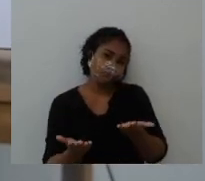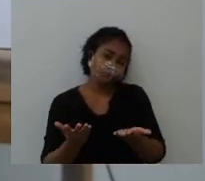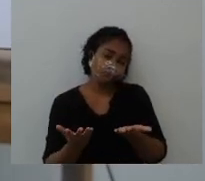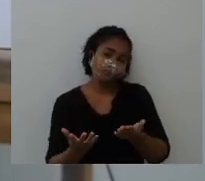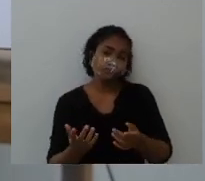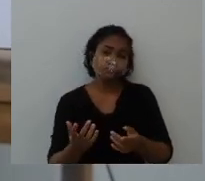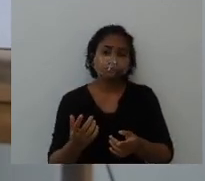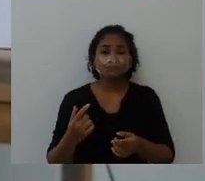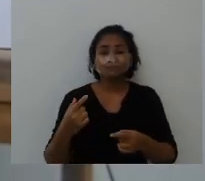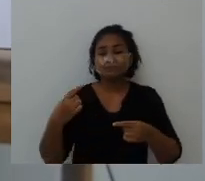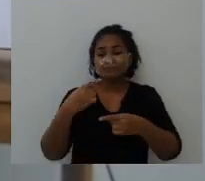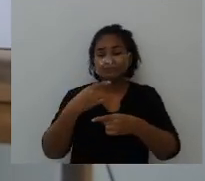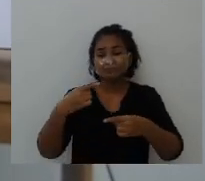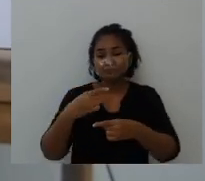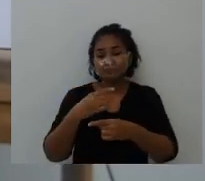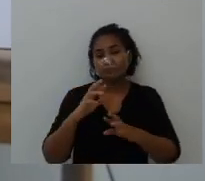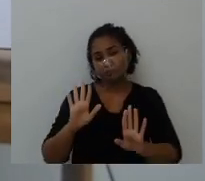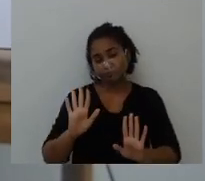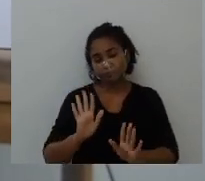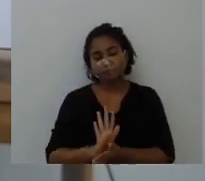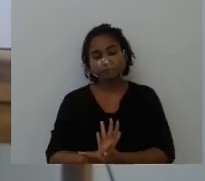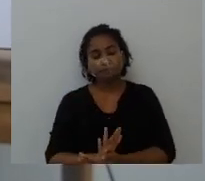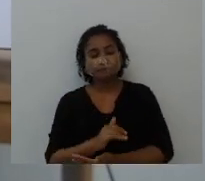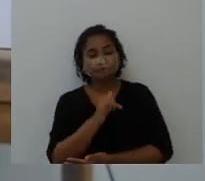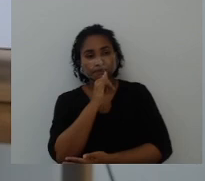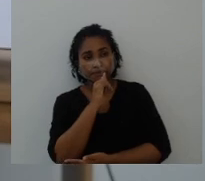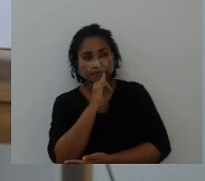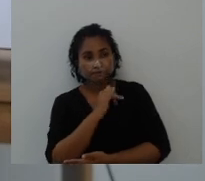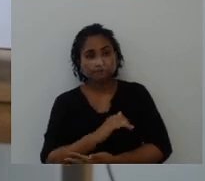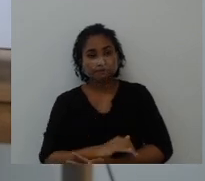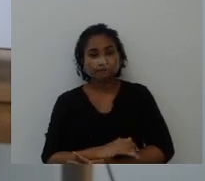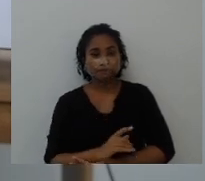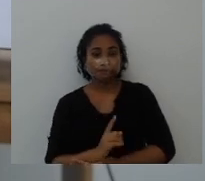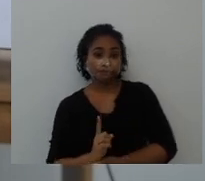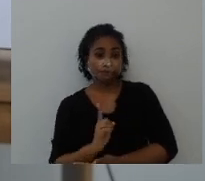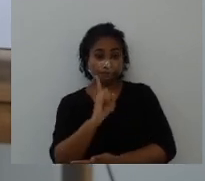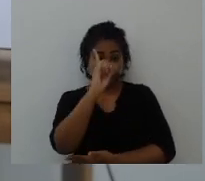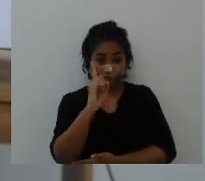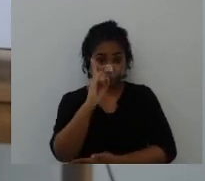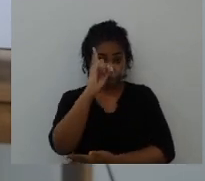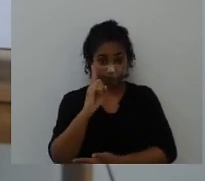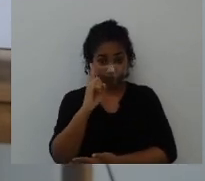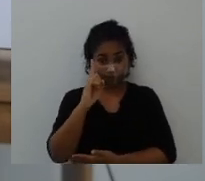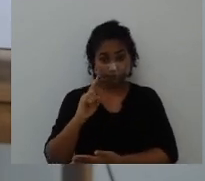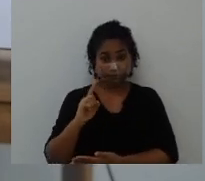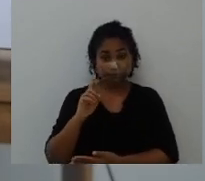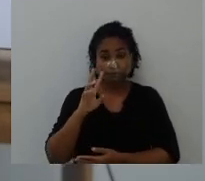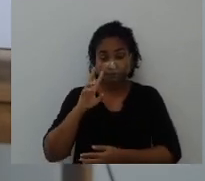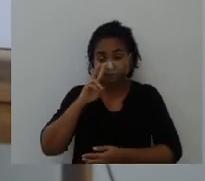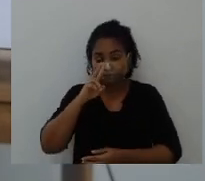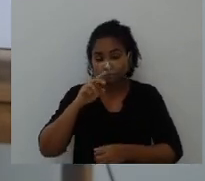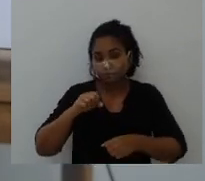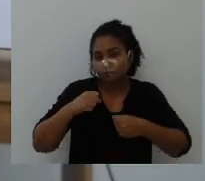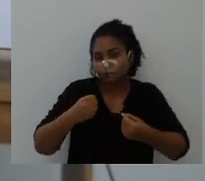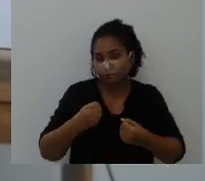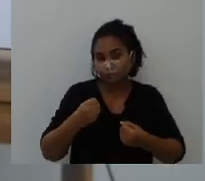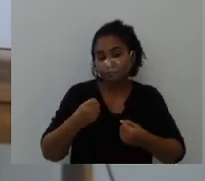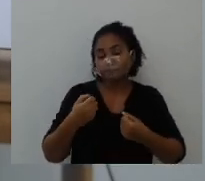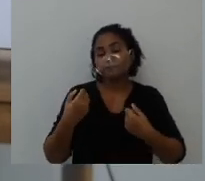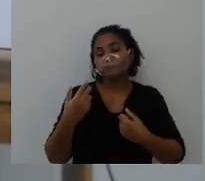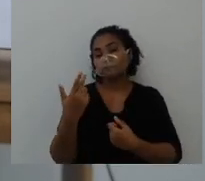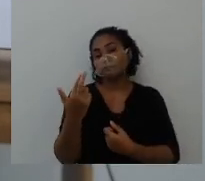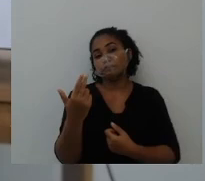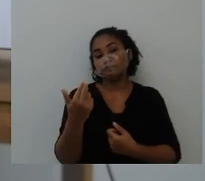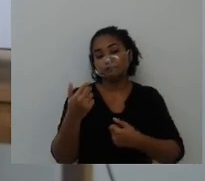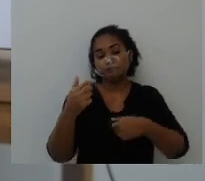sentido contrário. Vou te dar um exemplo. Se eu tiver uma força para cima, eu tenho que igualar com a força para